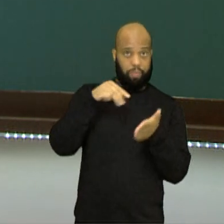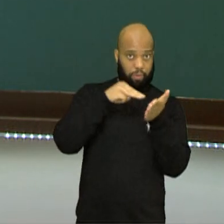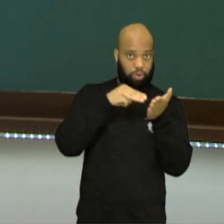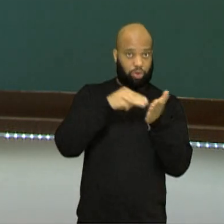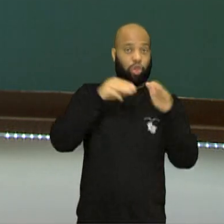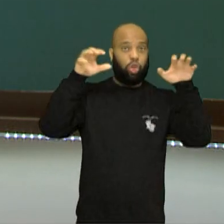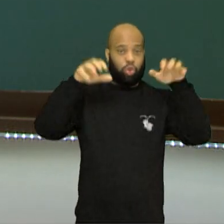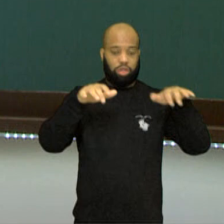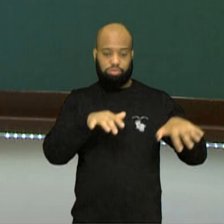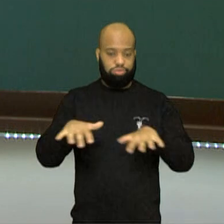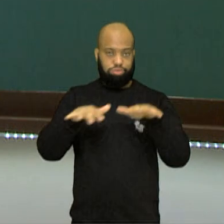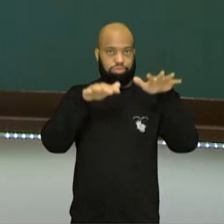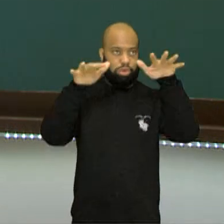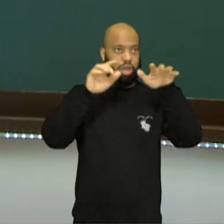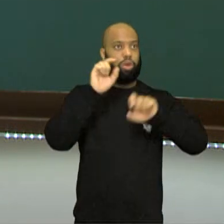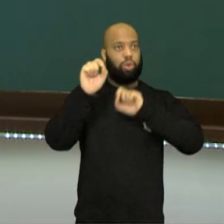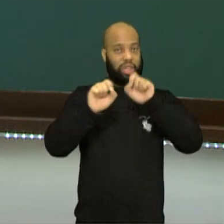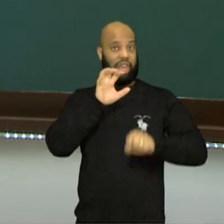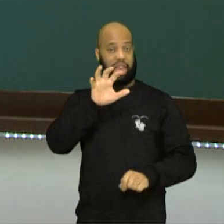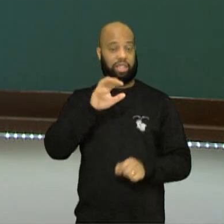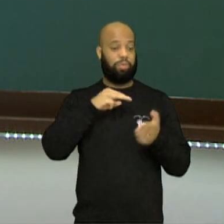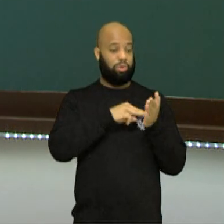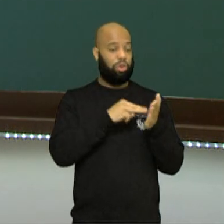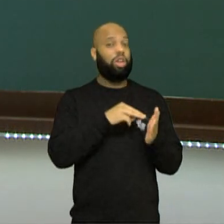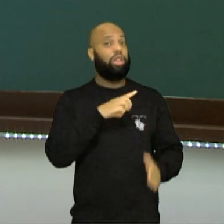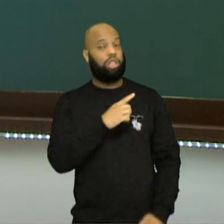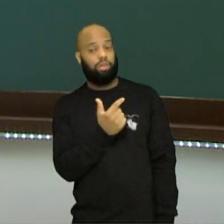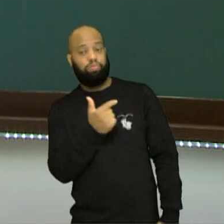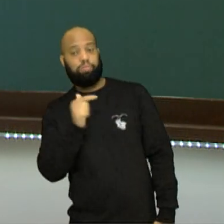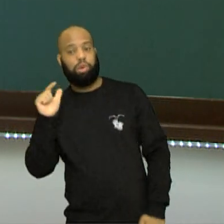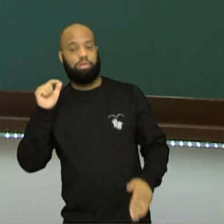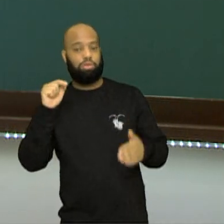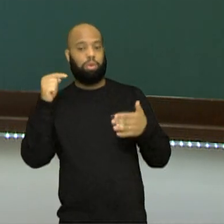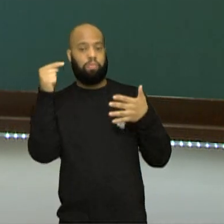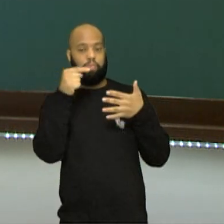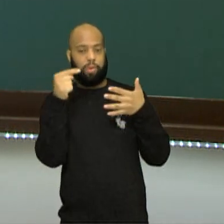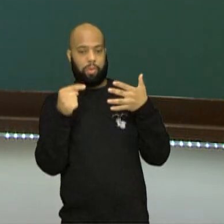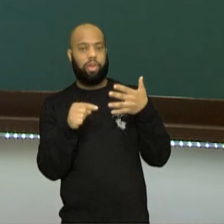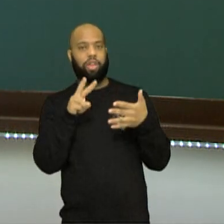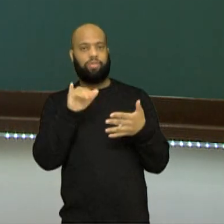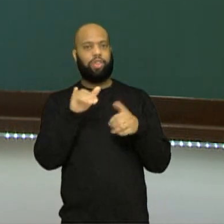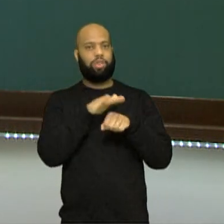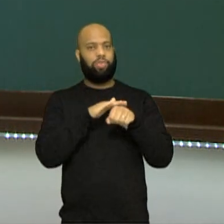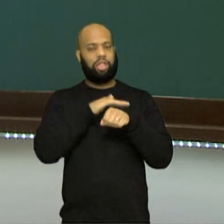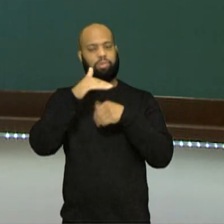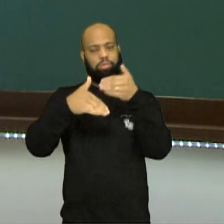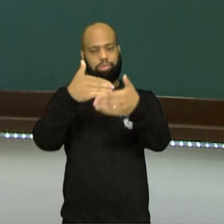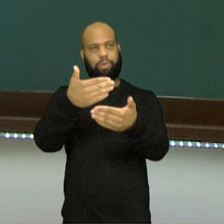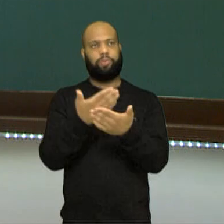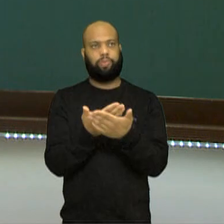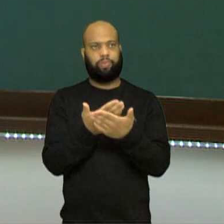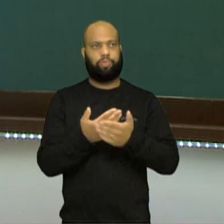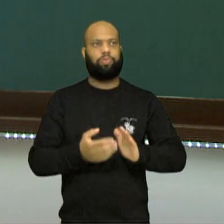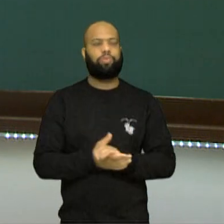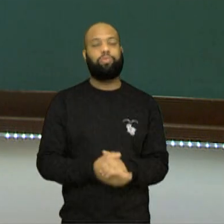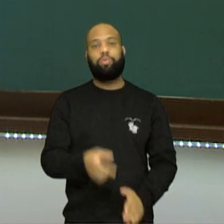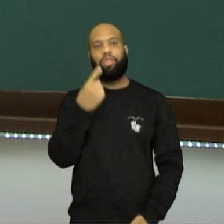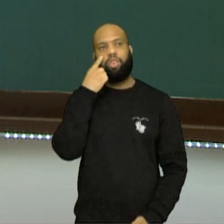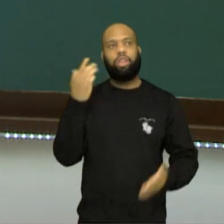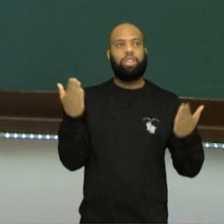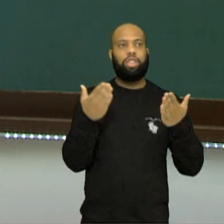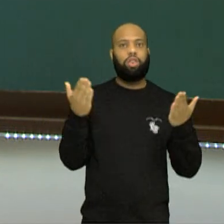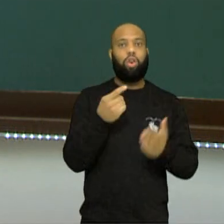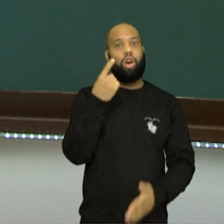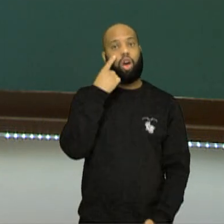enchentes é a impermeabilização. Existem muitas outras que a gente vai conversar ao longo dessa aula. Vamos ler